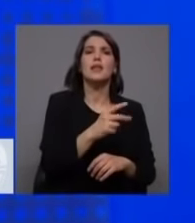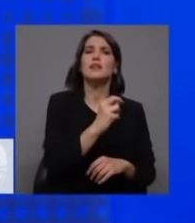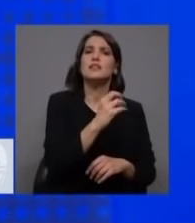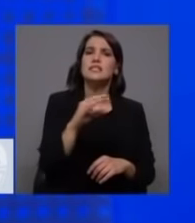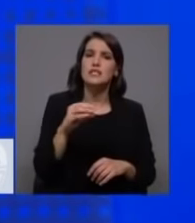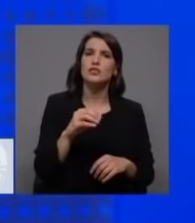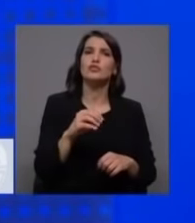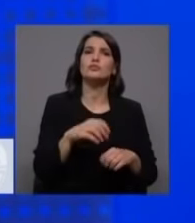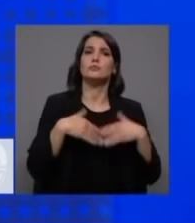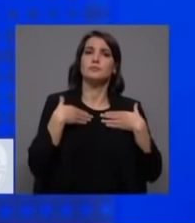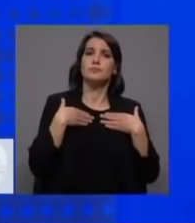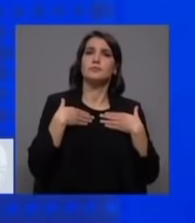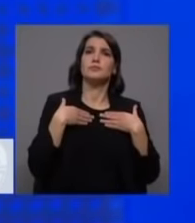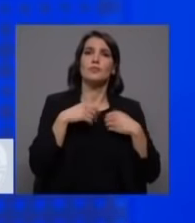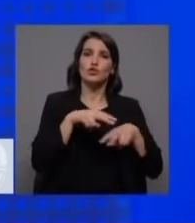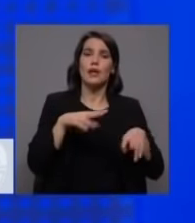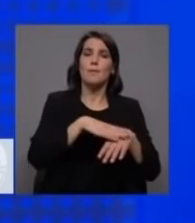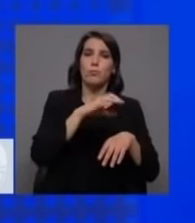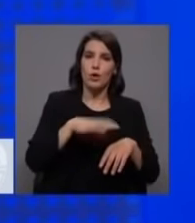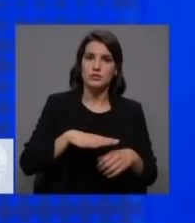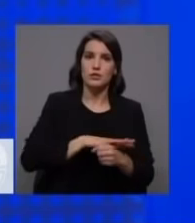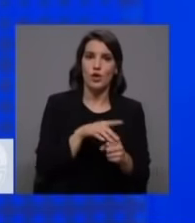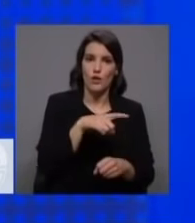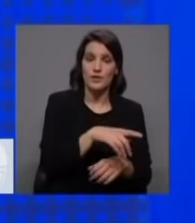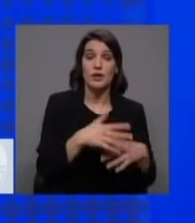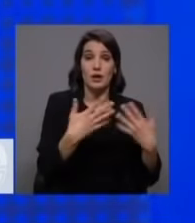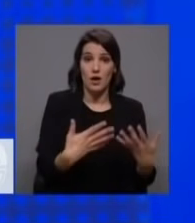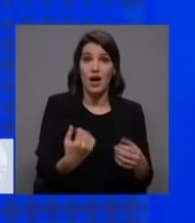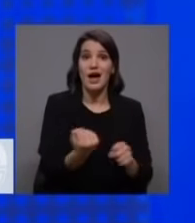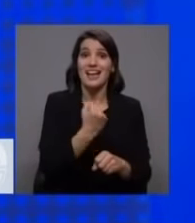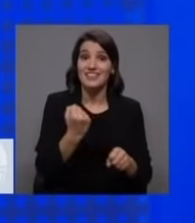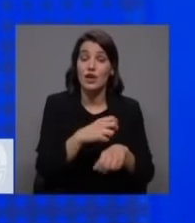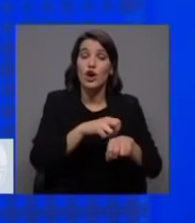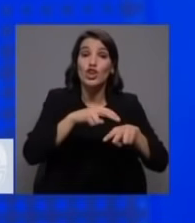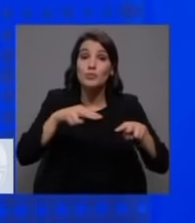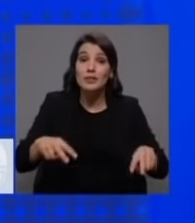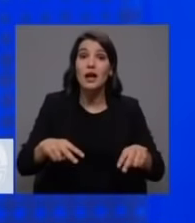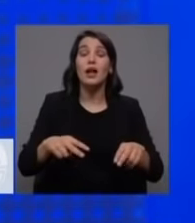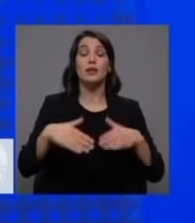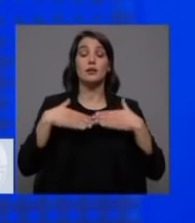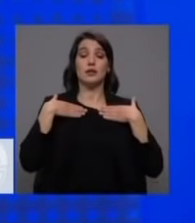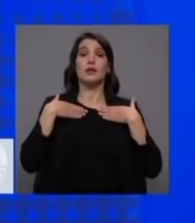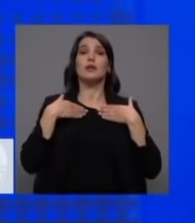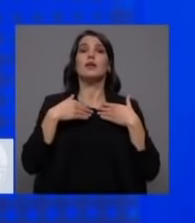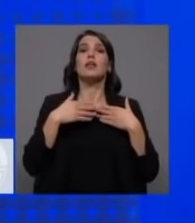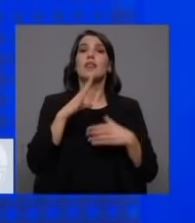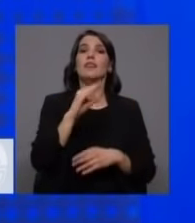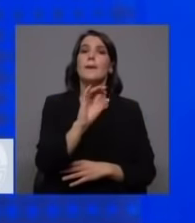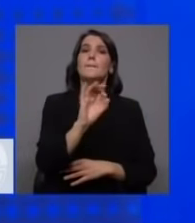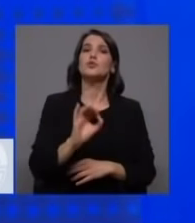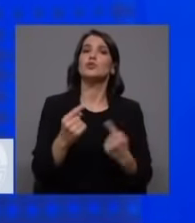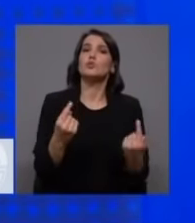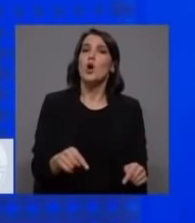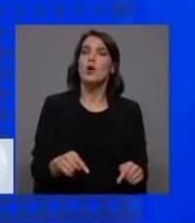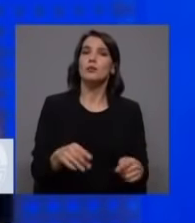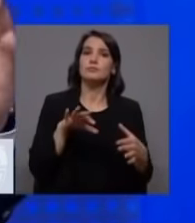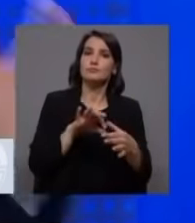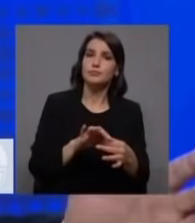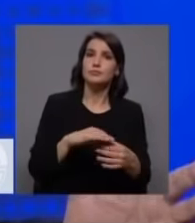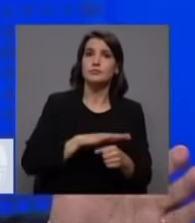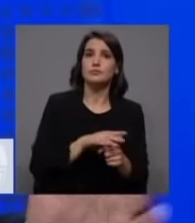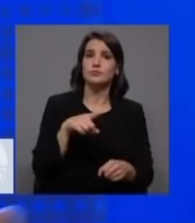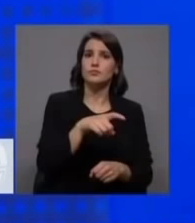entregar pelo Correio ou seja neste momento a atividade hospitalar de internado há cerca deve ser só tem a ver